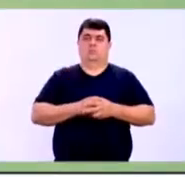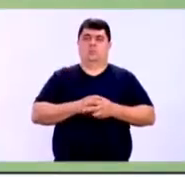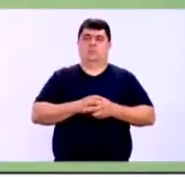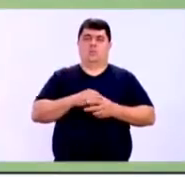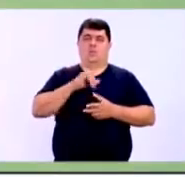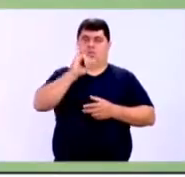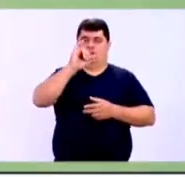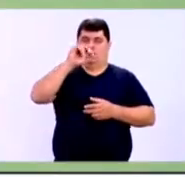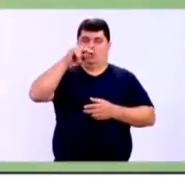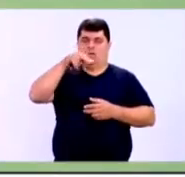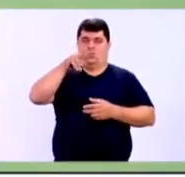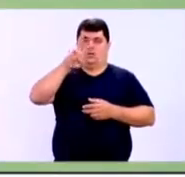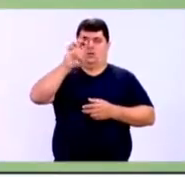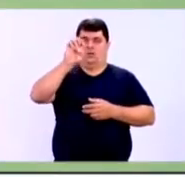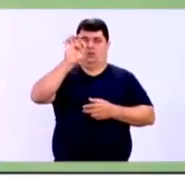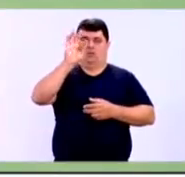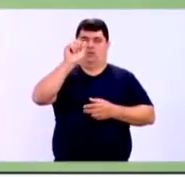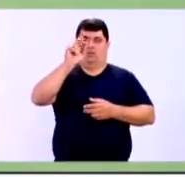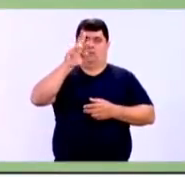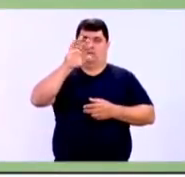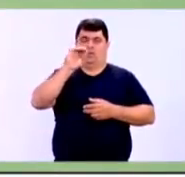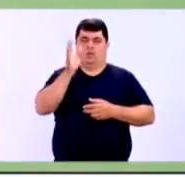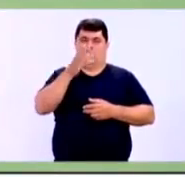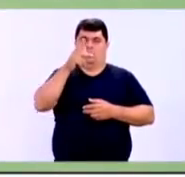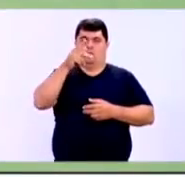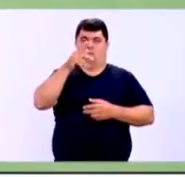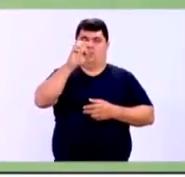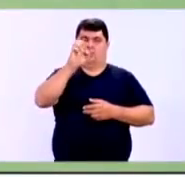inventário periódico